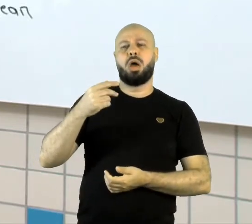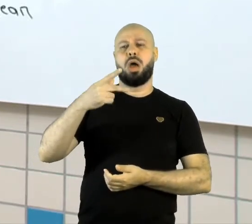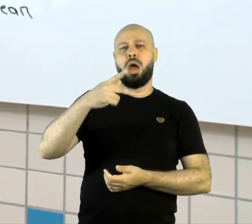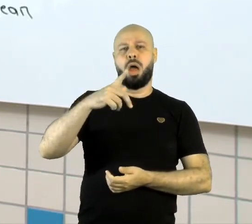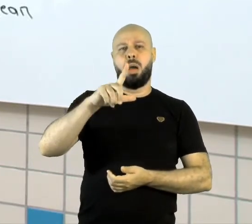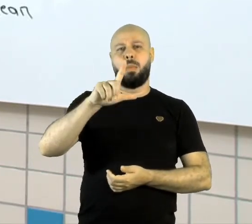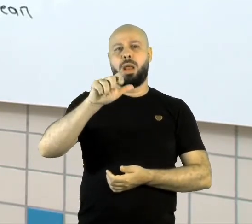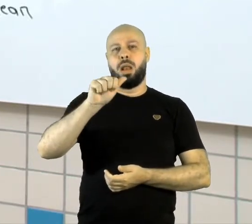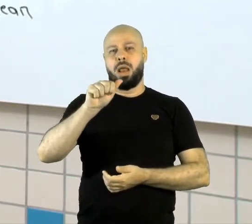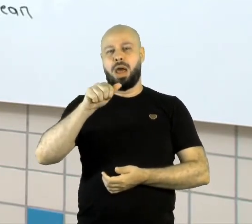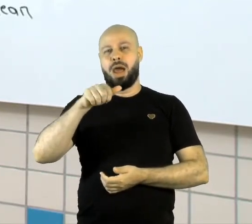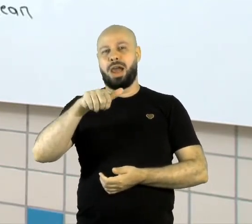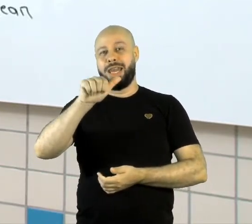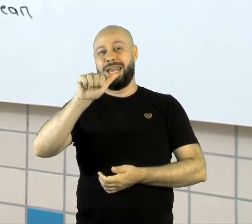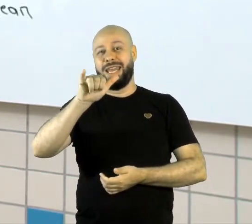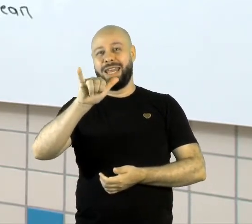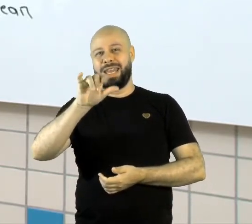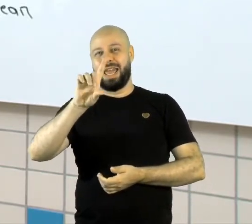Voleibol.